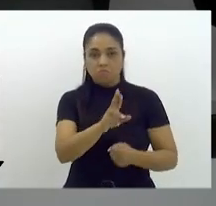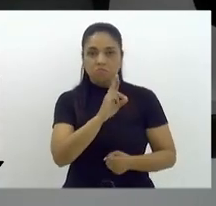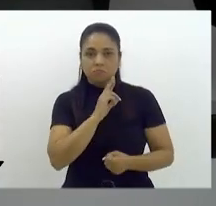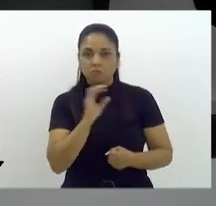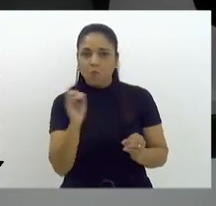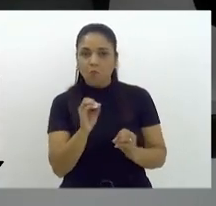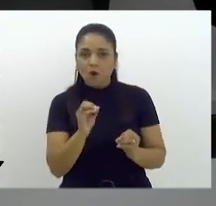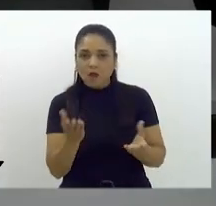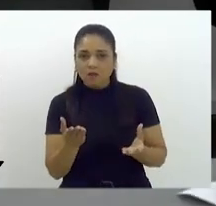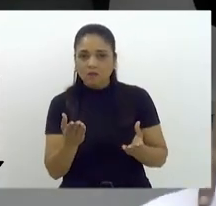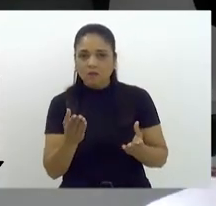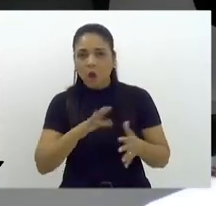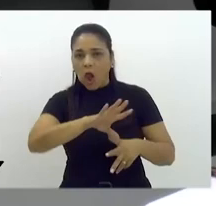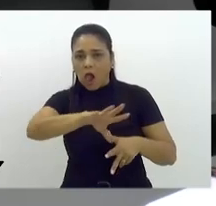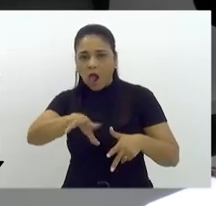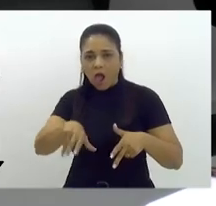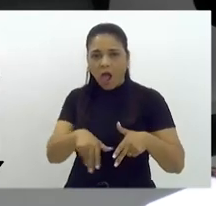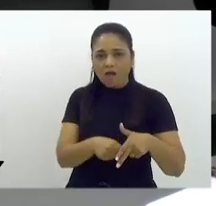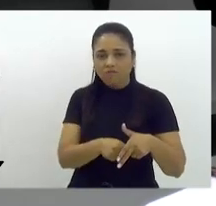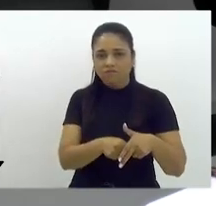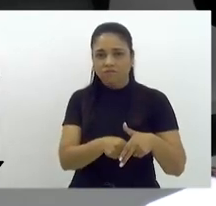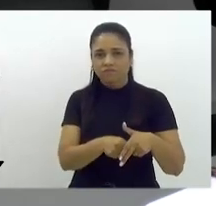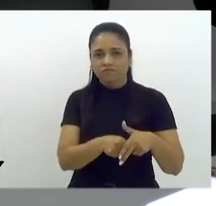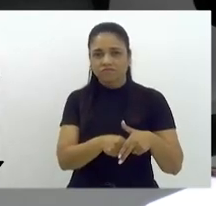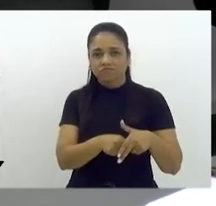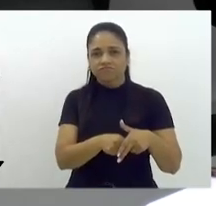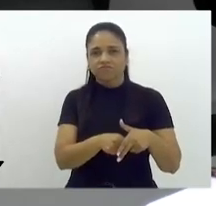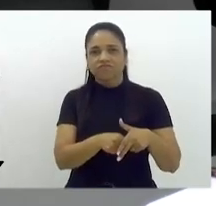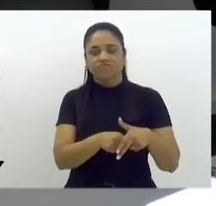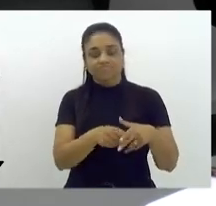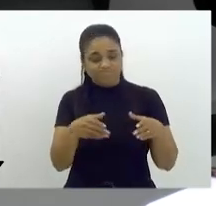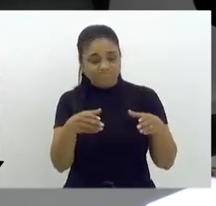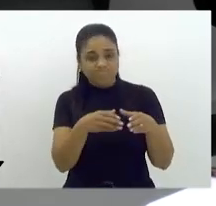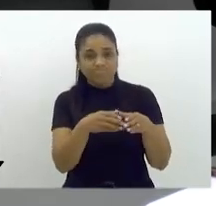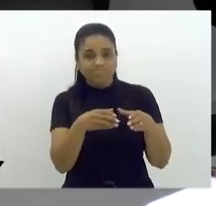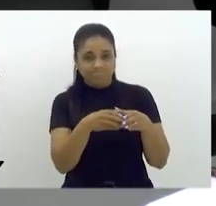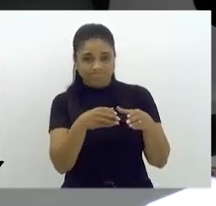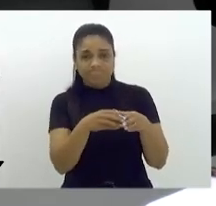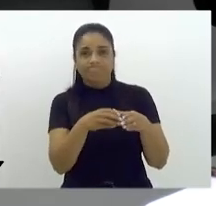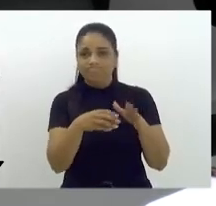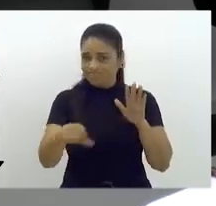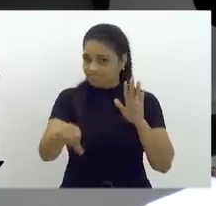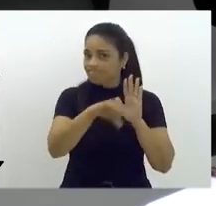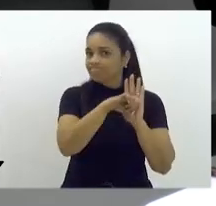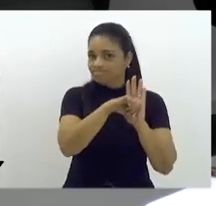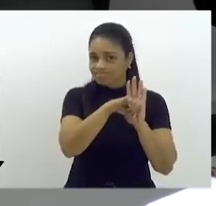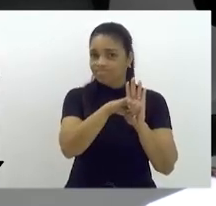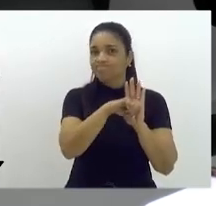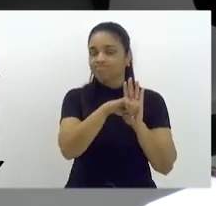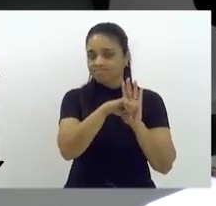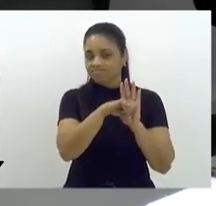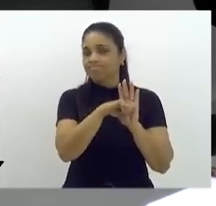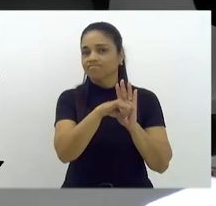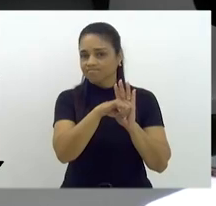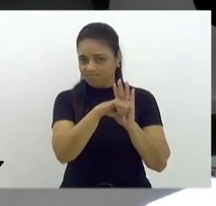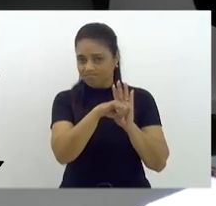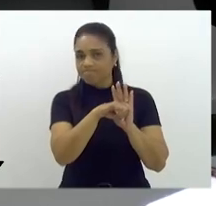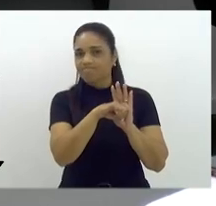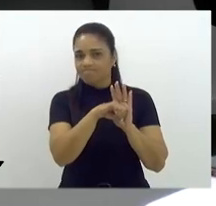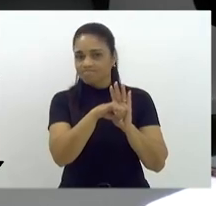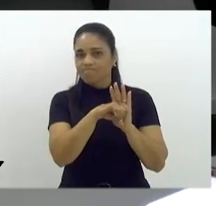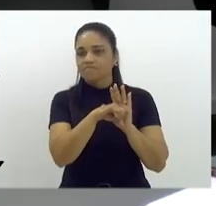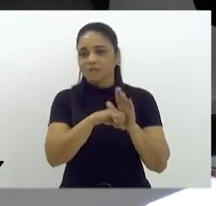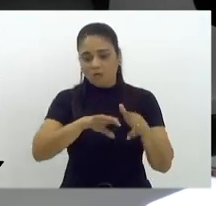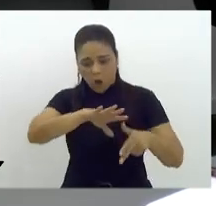era um estelionato era uma associação criminosa até uma organização a gente podia dizer podia ser uma organização criminosa que